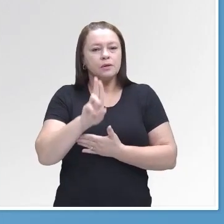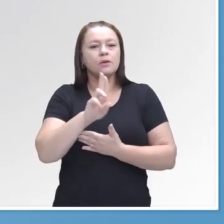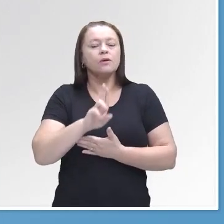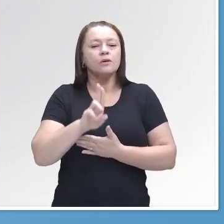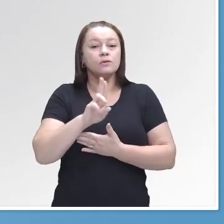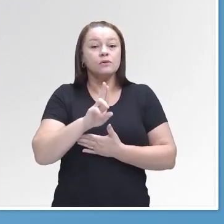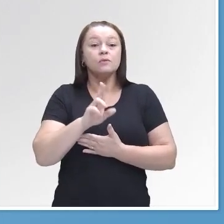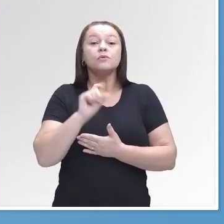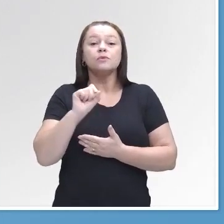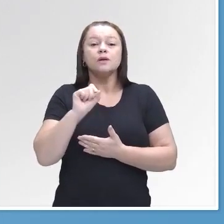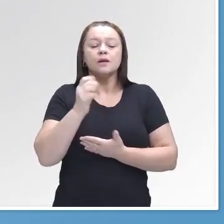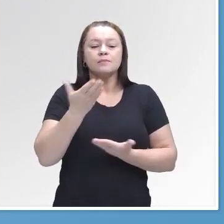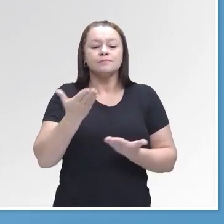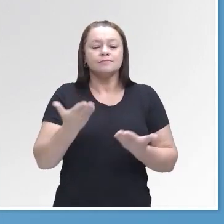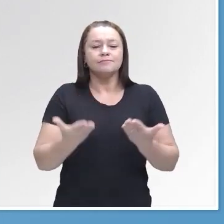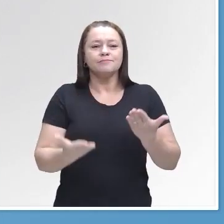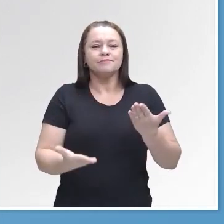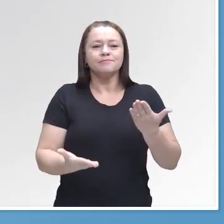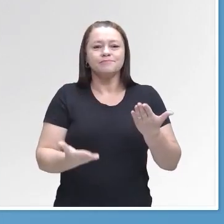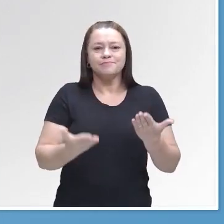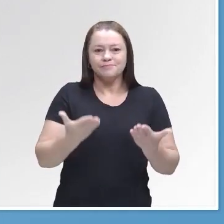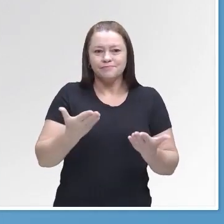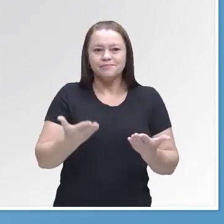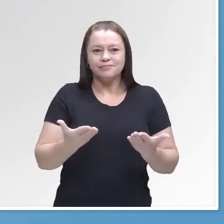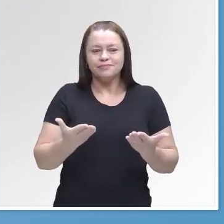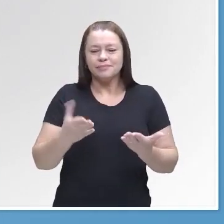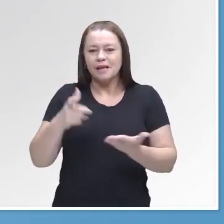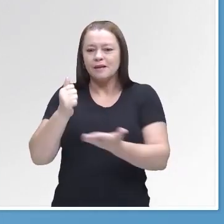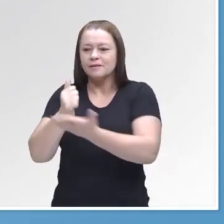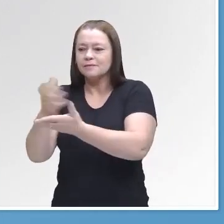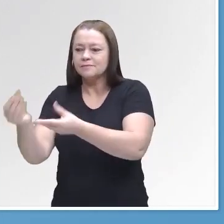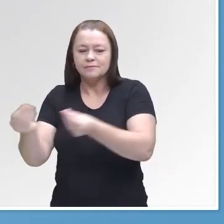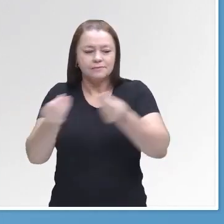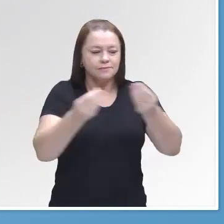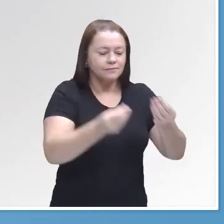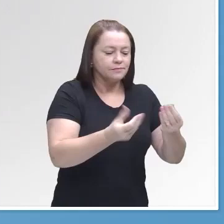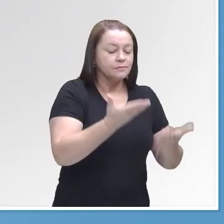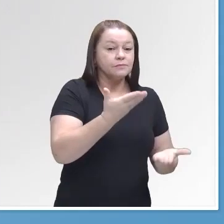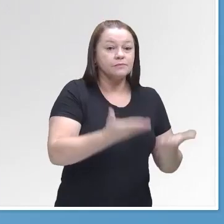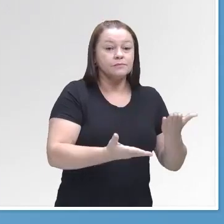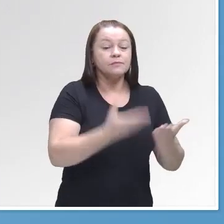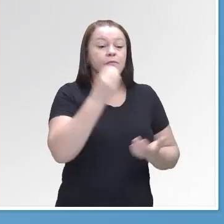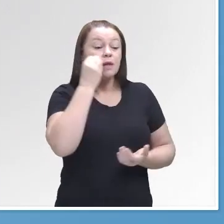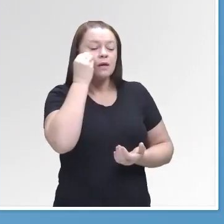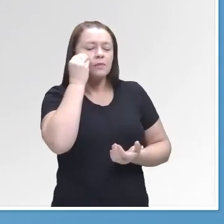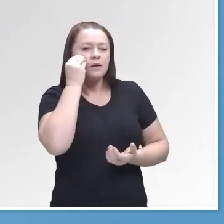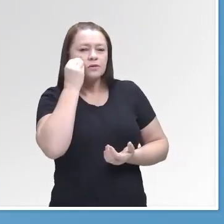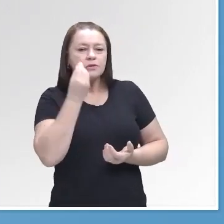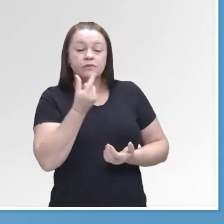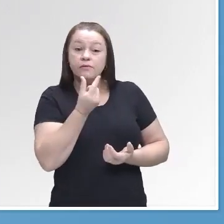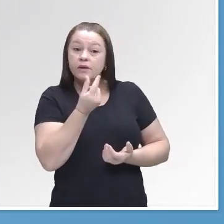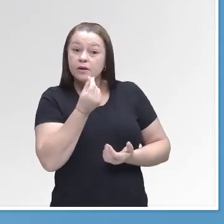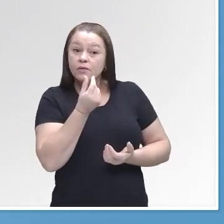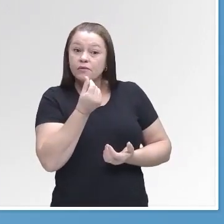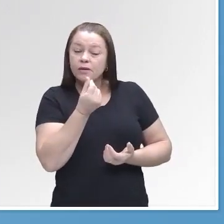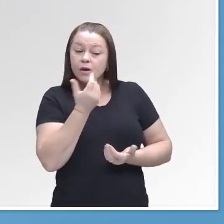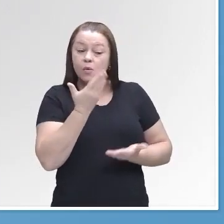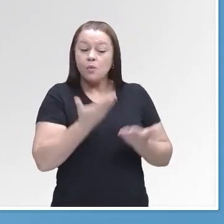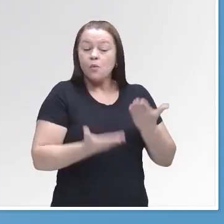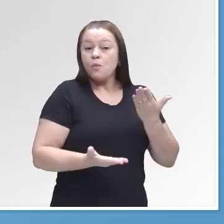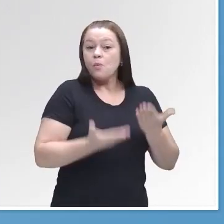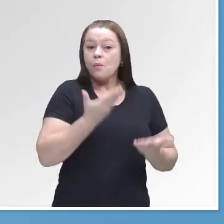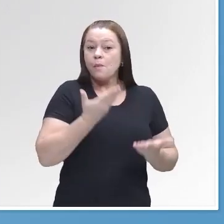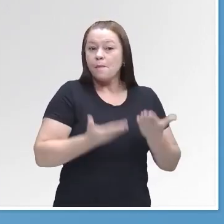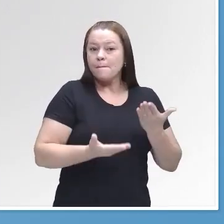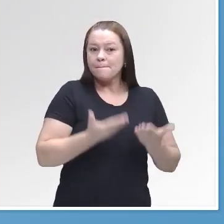nós pesamos, colocamos em uma balança para verificar o valor da massa do